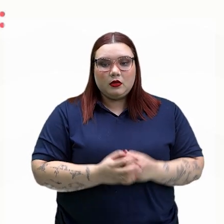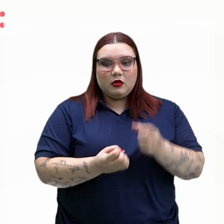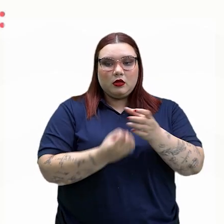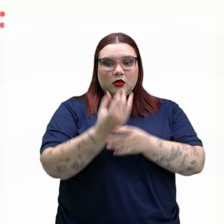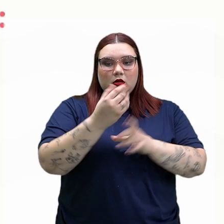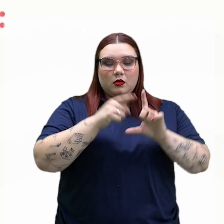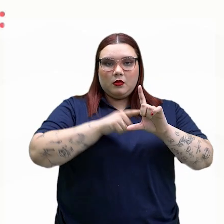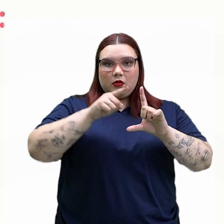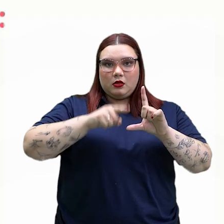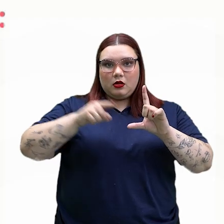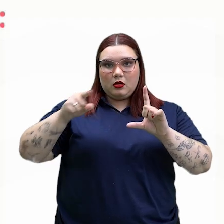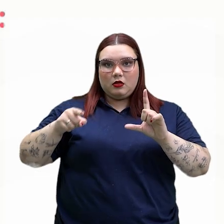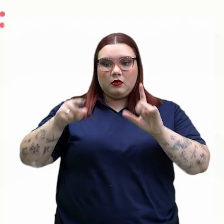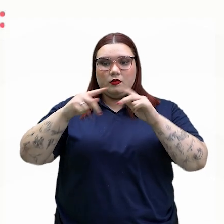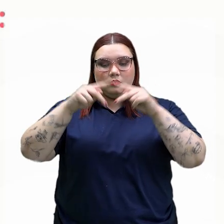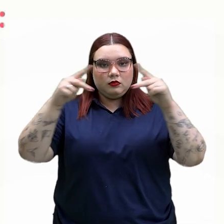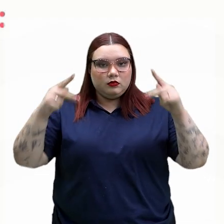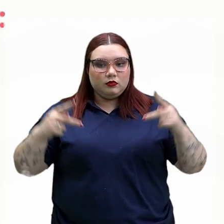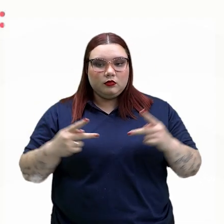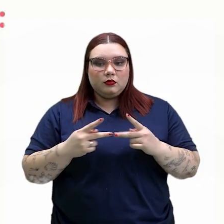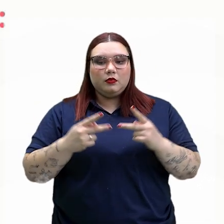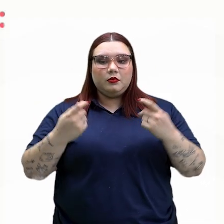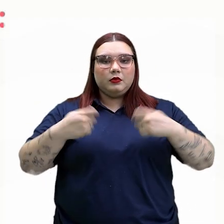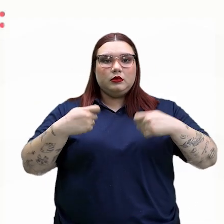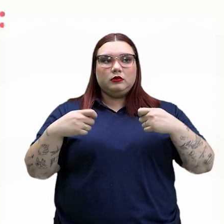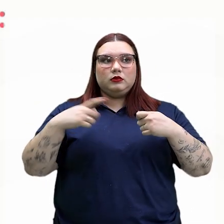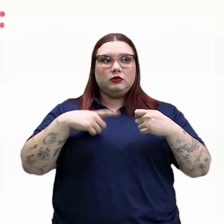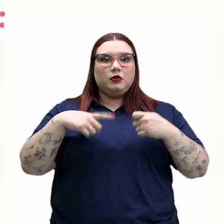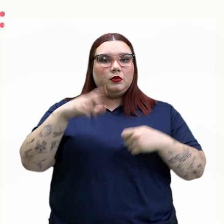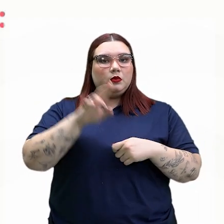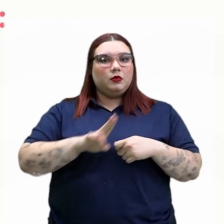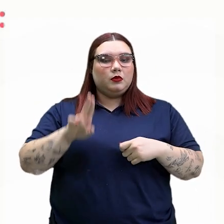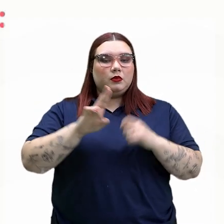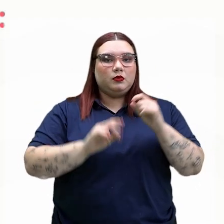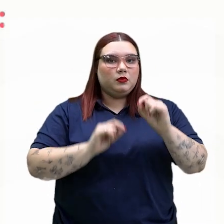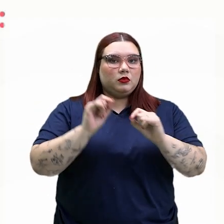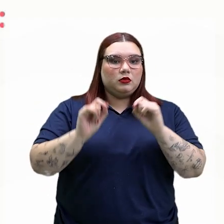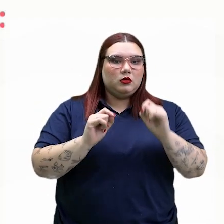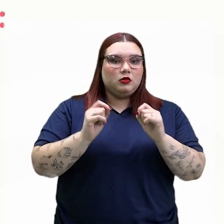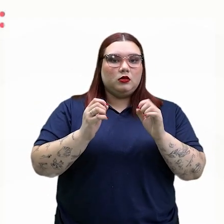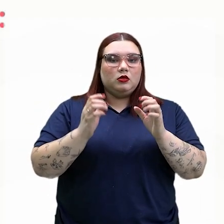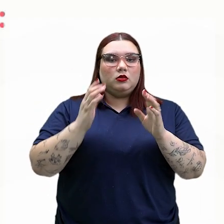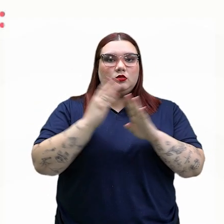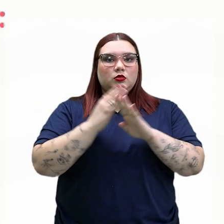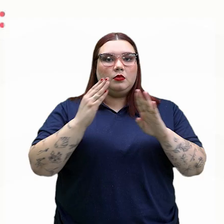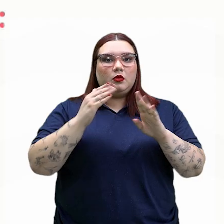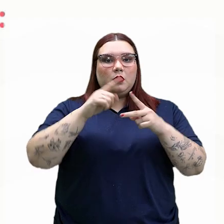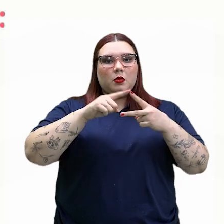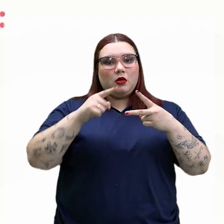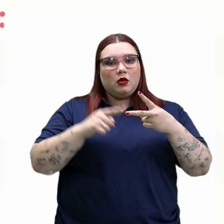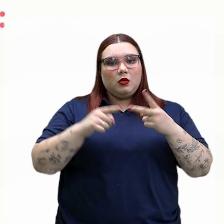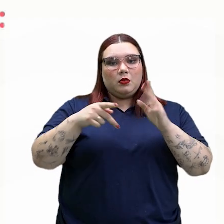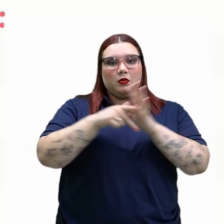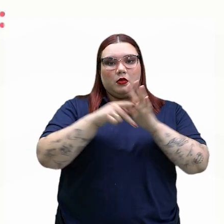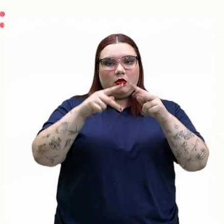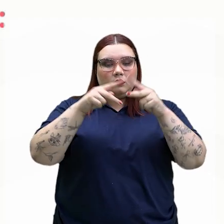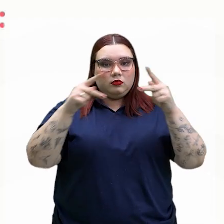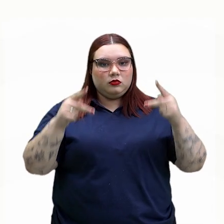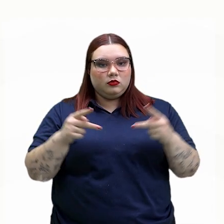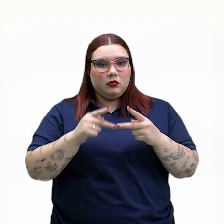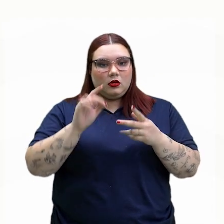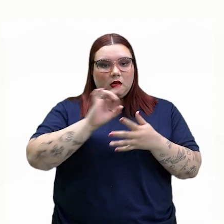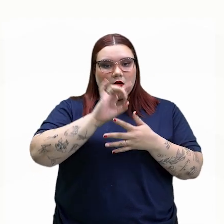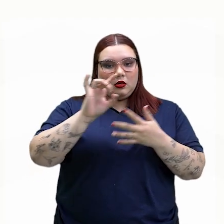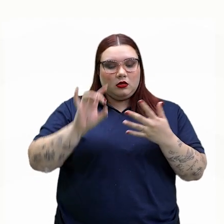construir um gráfico de setores, eu vou ter que trabalhar determinando o ângulo de cada setor, né? O tamanho de